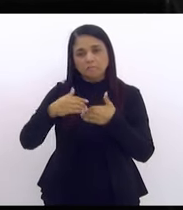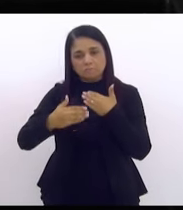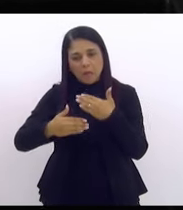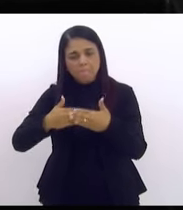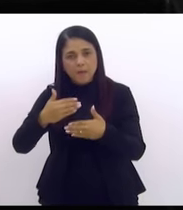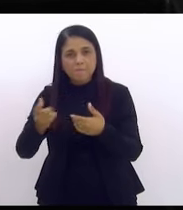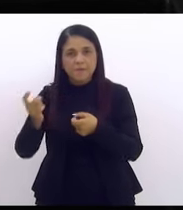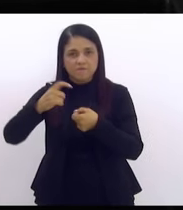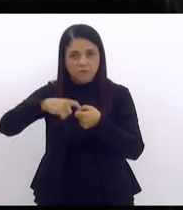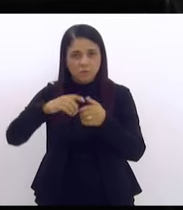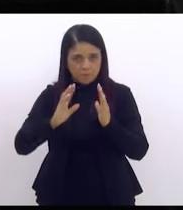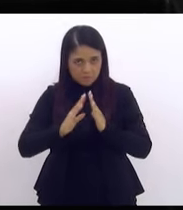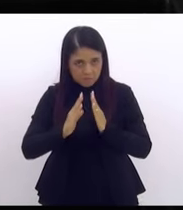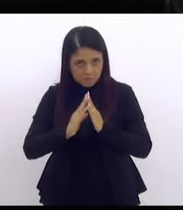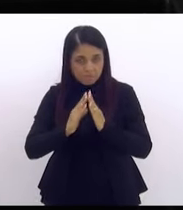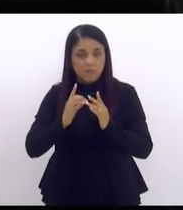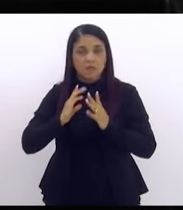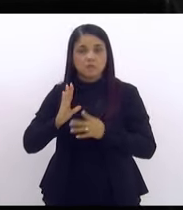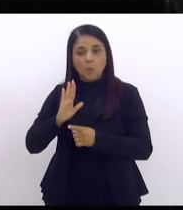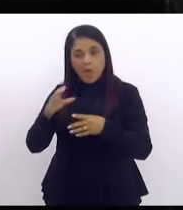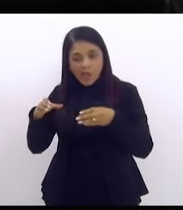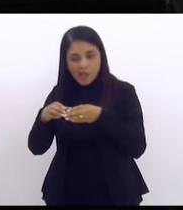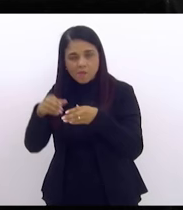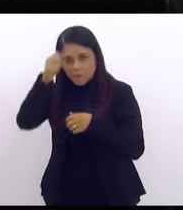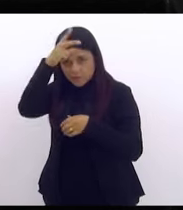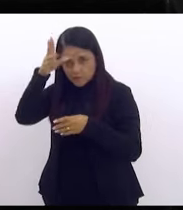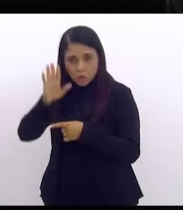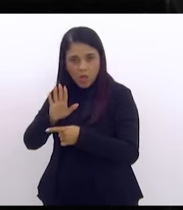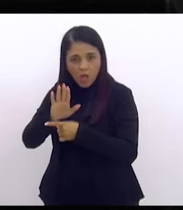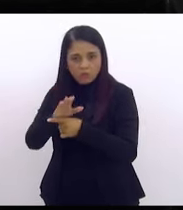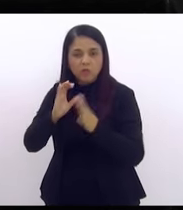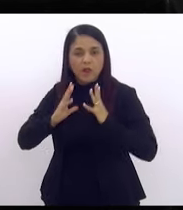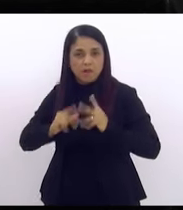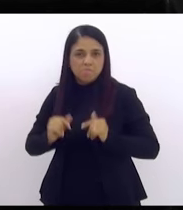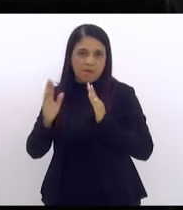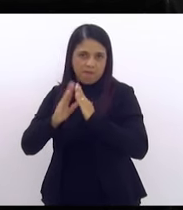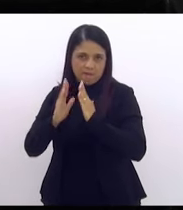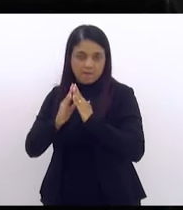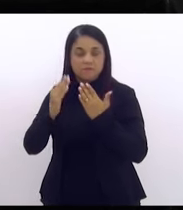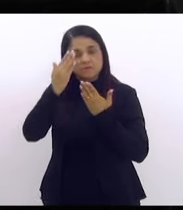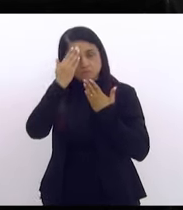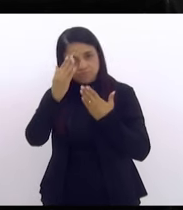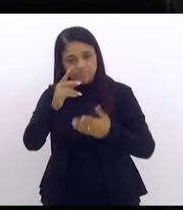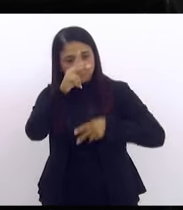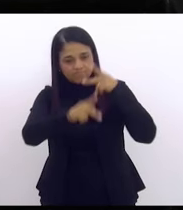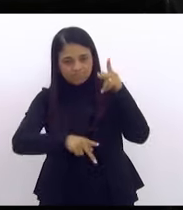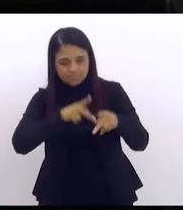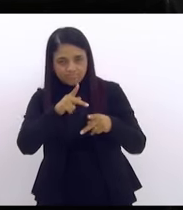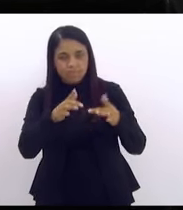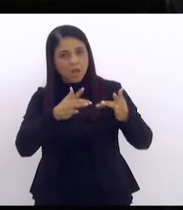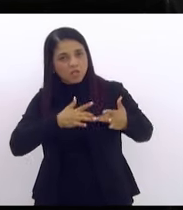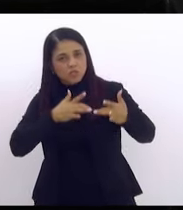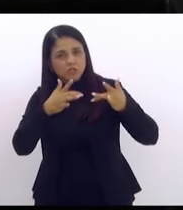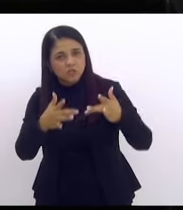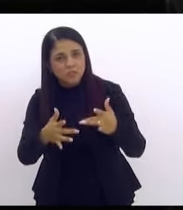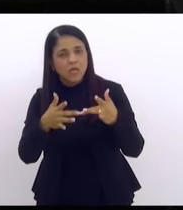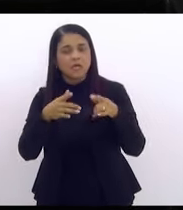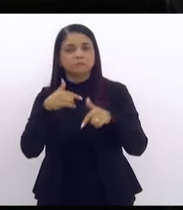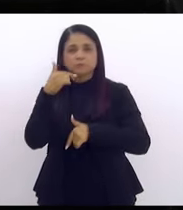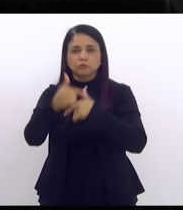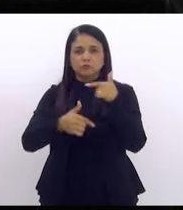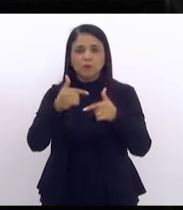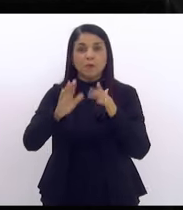Aí fica também a mensagem, não é, de agradecimento a toda a população pela solidariedade, o trabalho